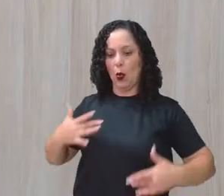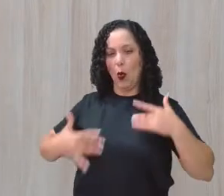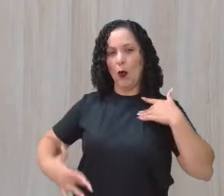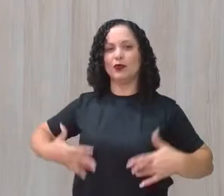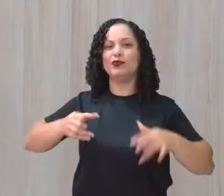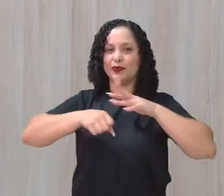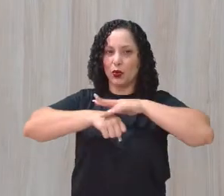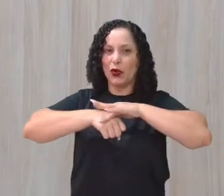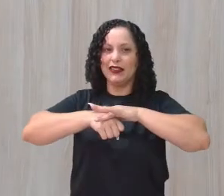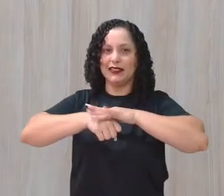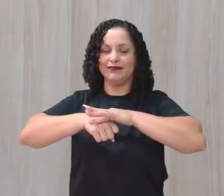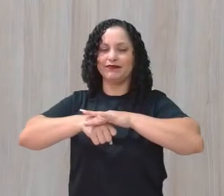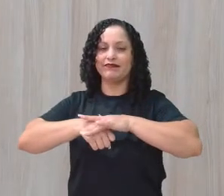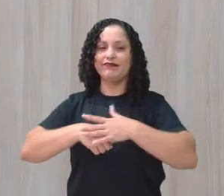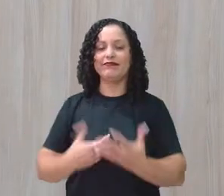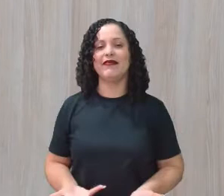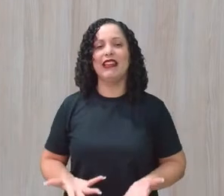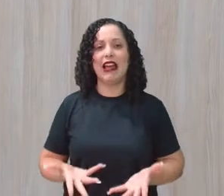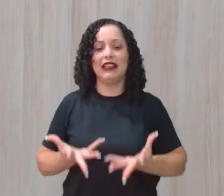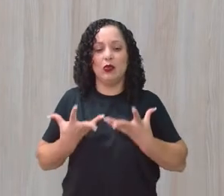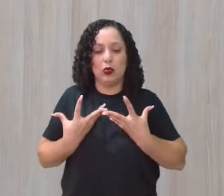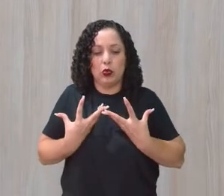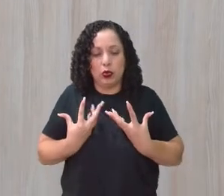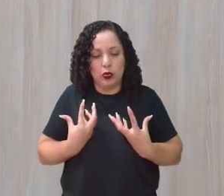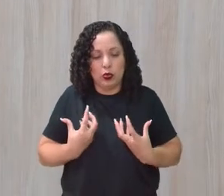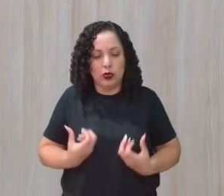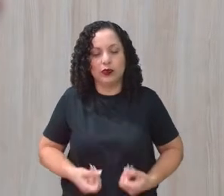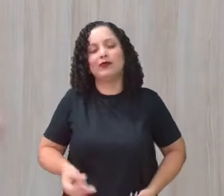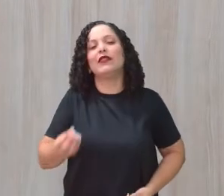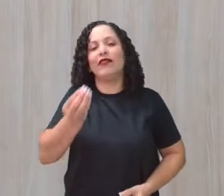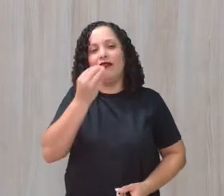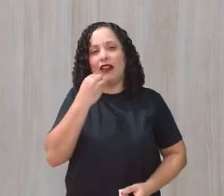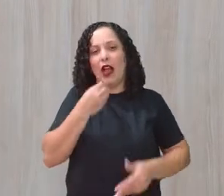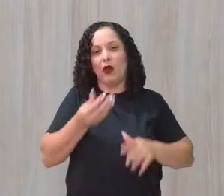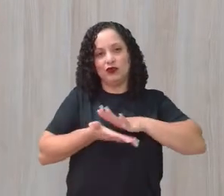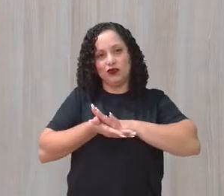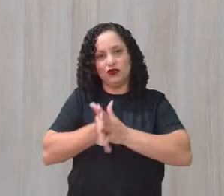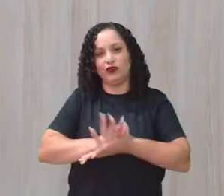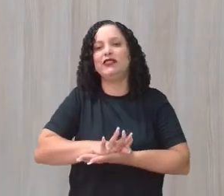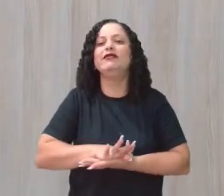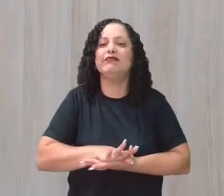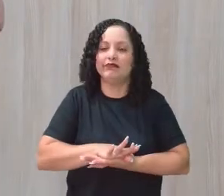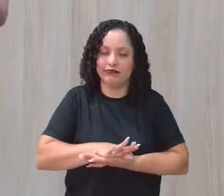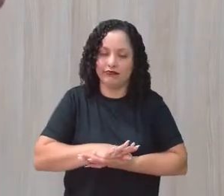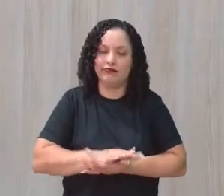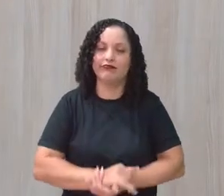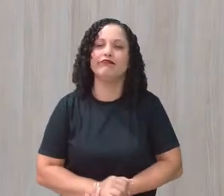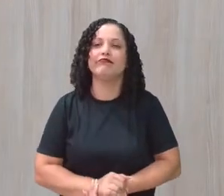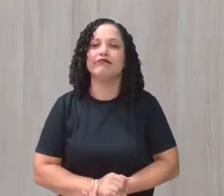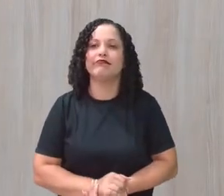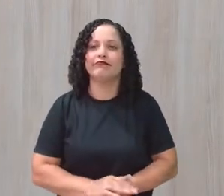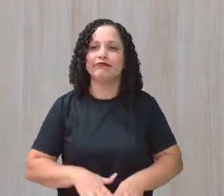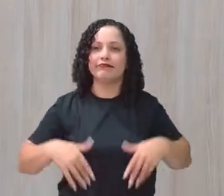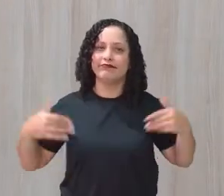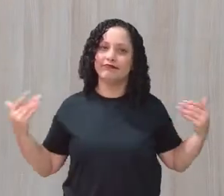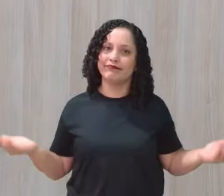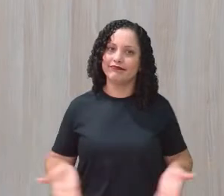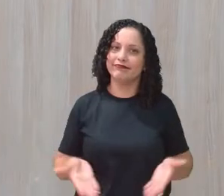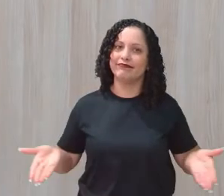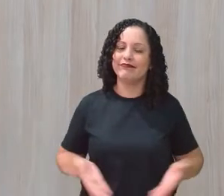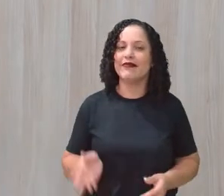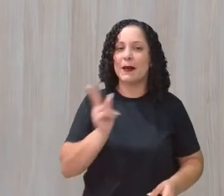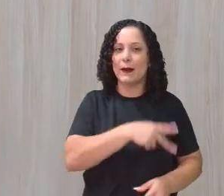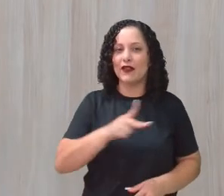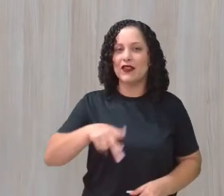fortalecidos para lutar contra esse exército que pode nos destruir. E para isso a professora Isabel e a